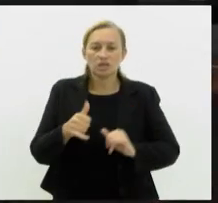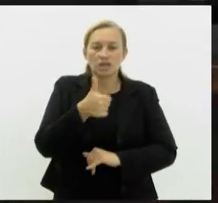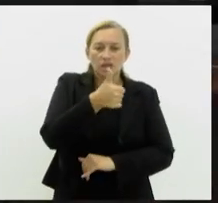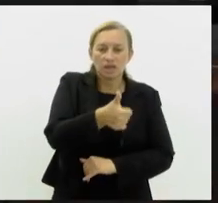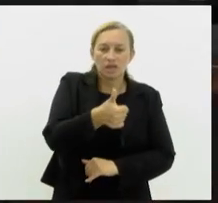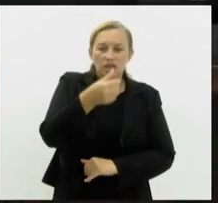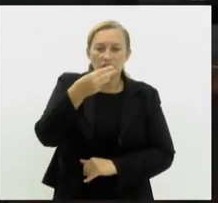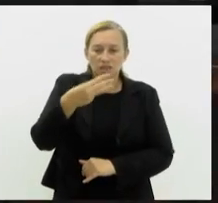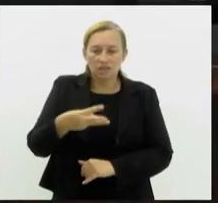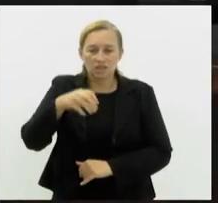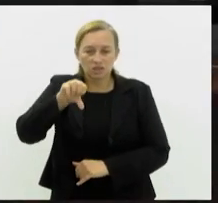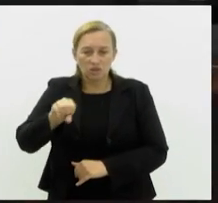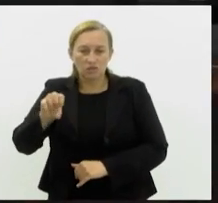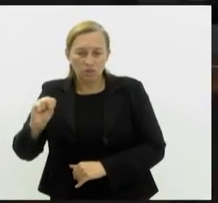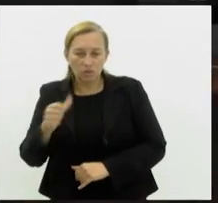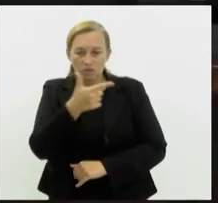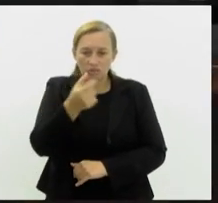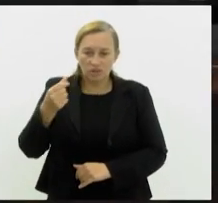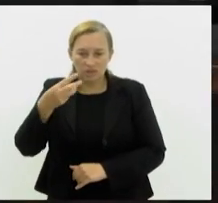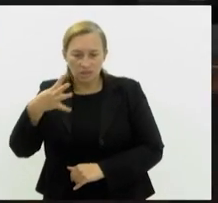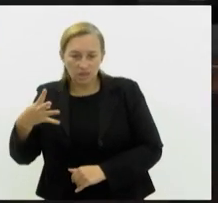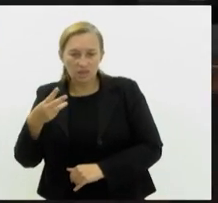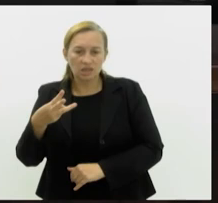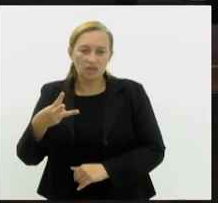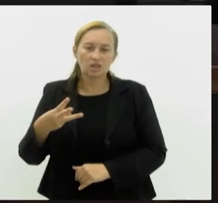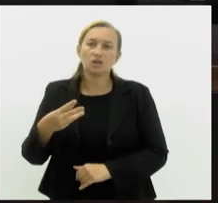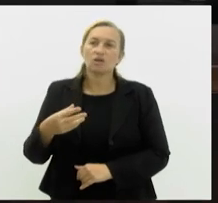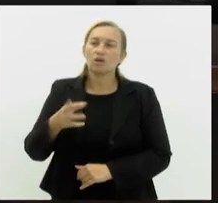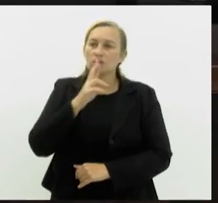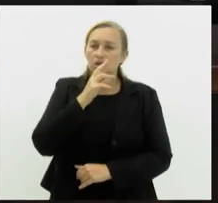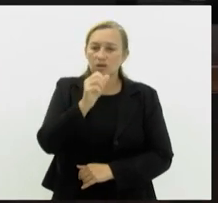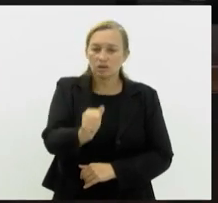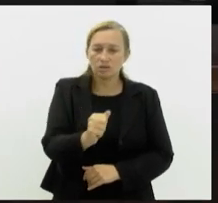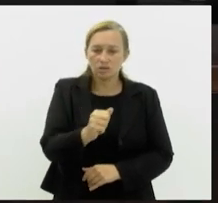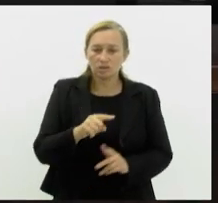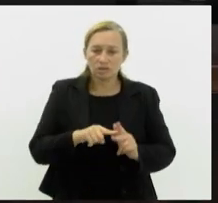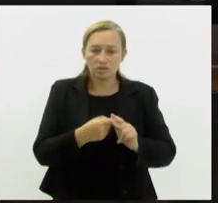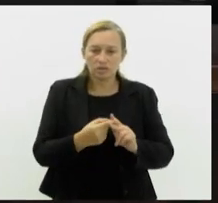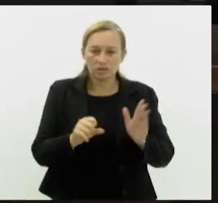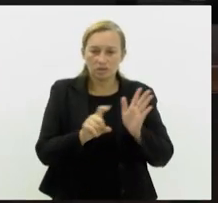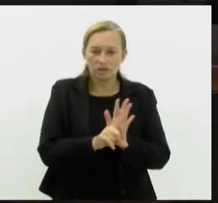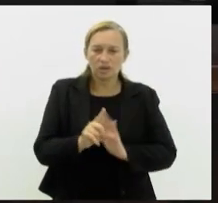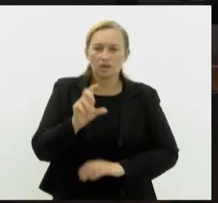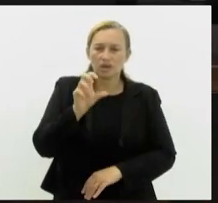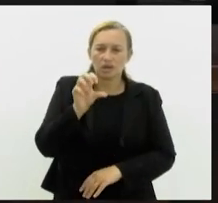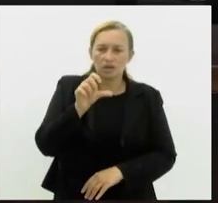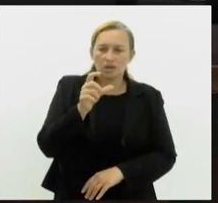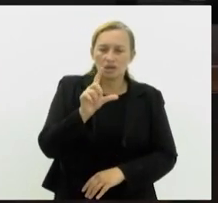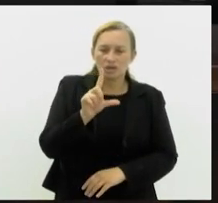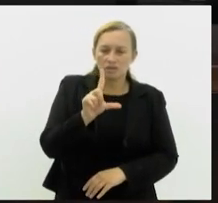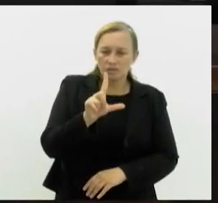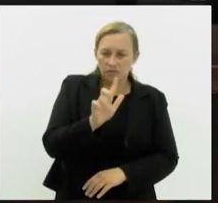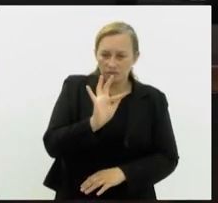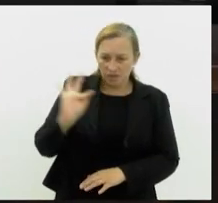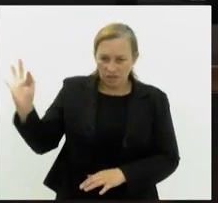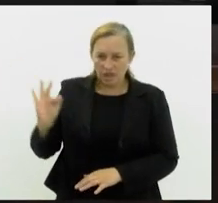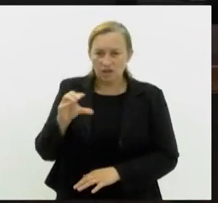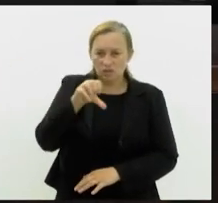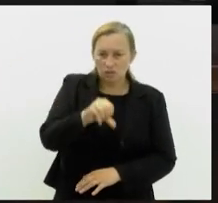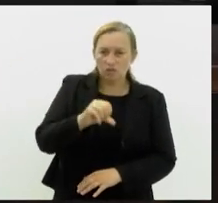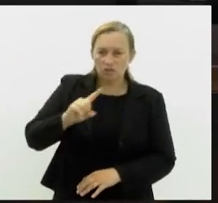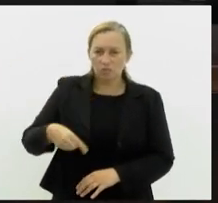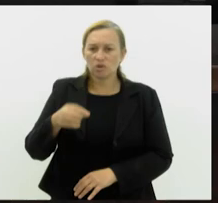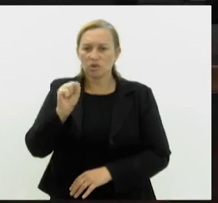de autoria do deputado Rodrigo Amorim, que regulamenta, nos termos da Lei Federal número 9.873, de 23 de